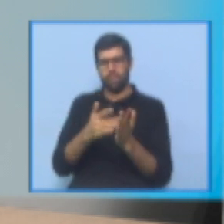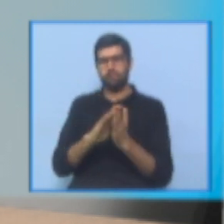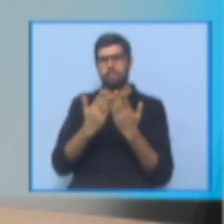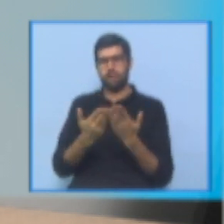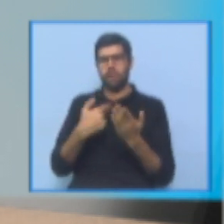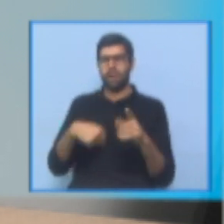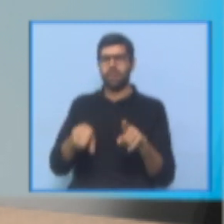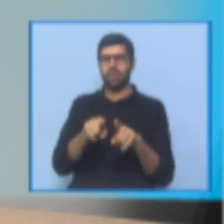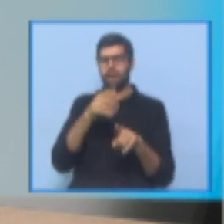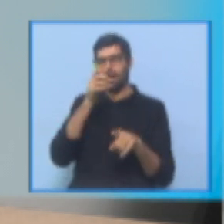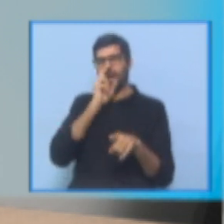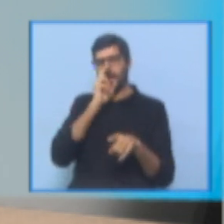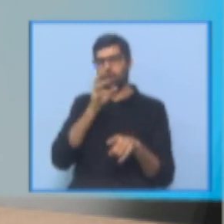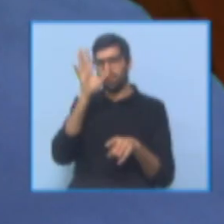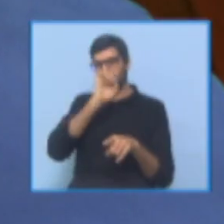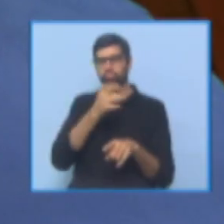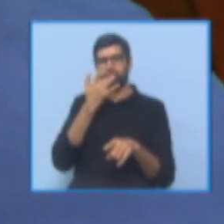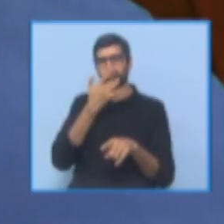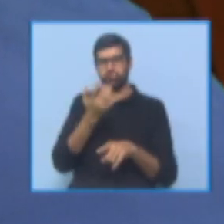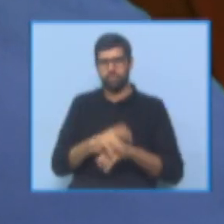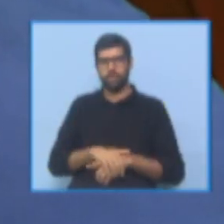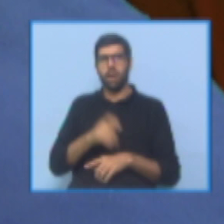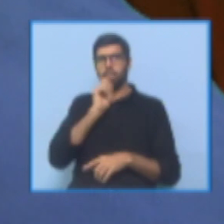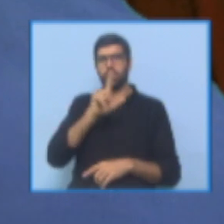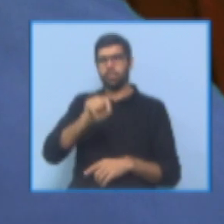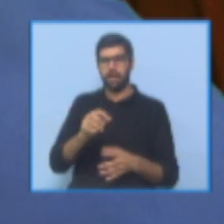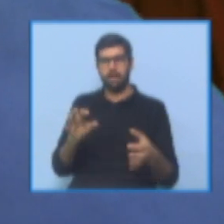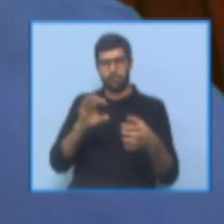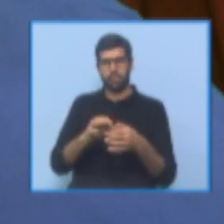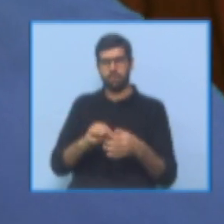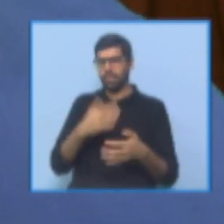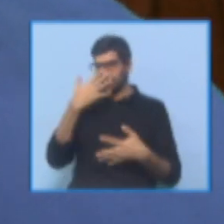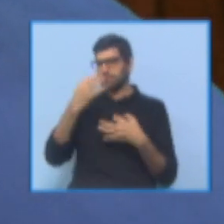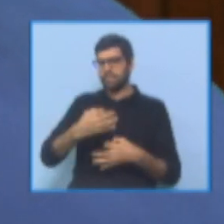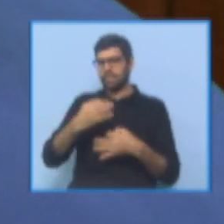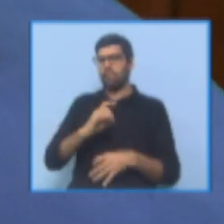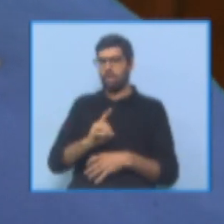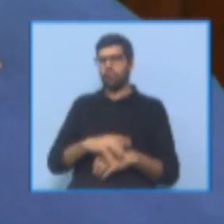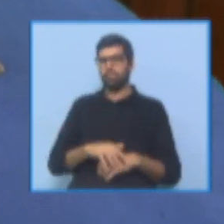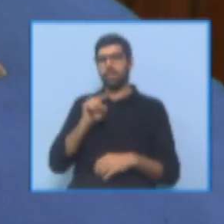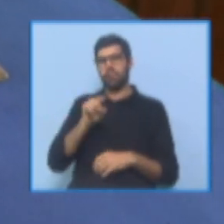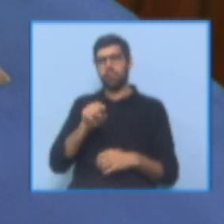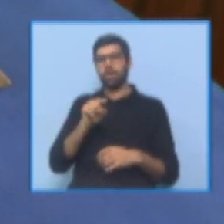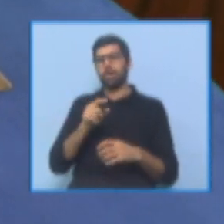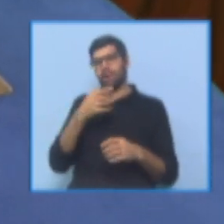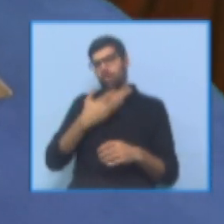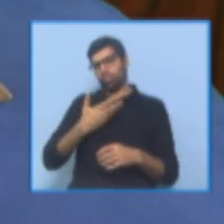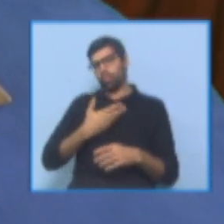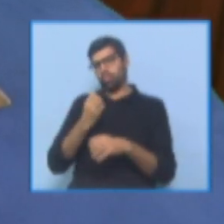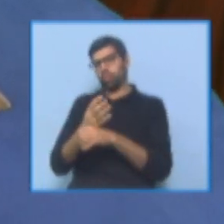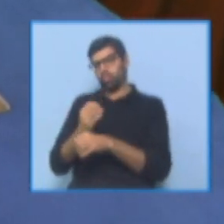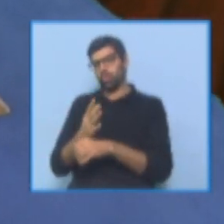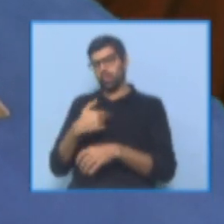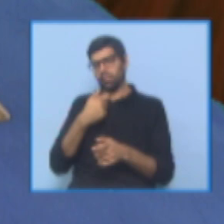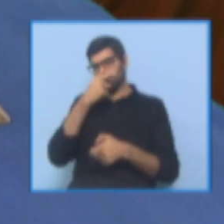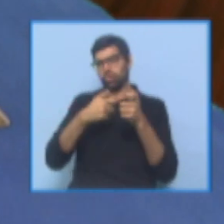também o de consumo excessivo de álcool. Pode estar também relacionado? Com certeza. Portanto, esse e outros estupefacientes que as pessoas hoje